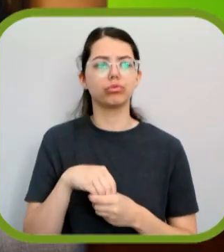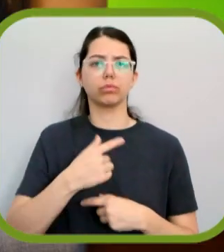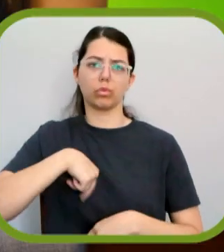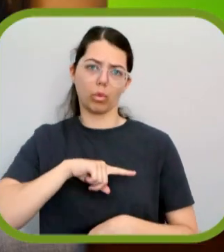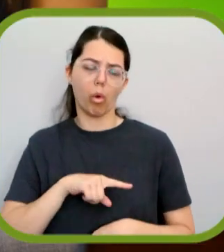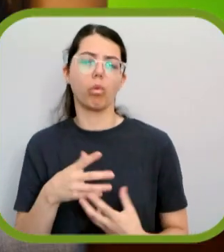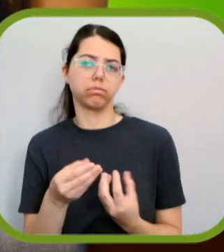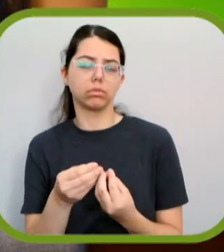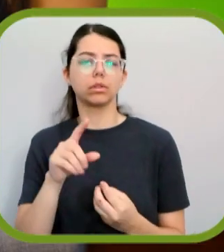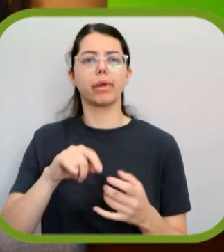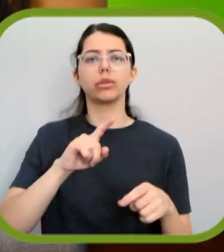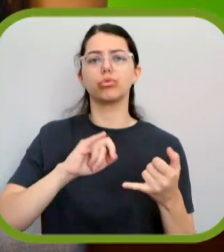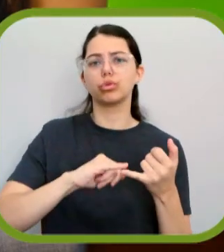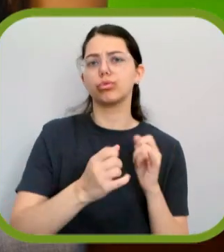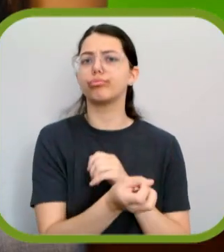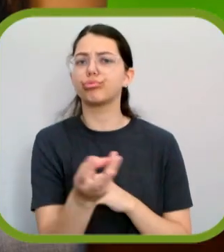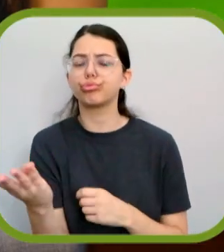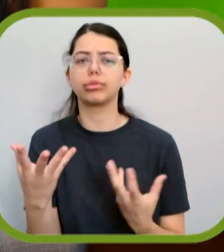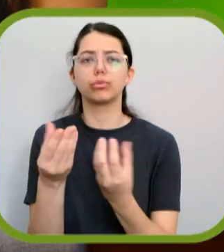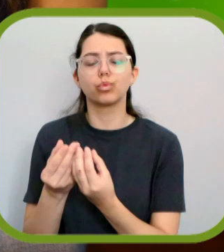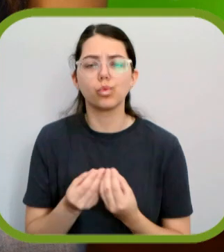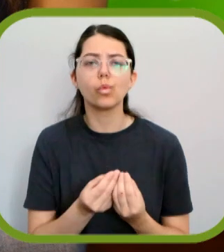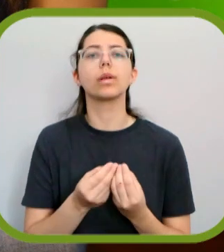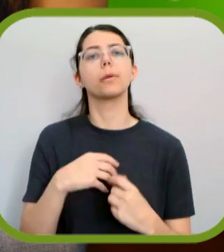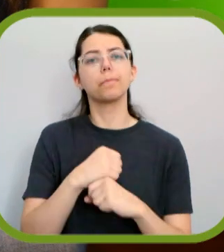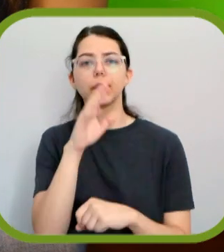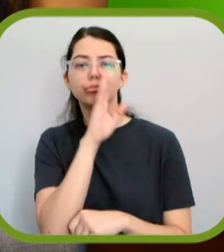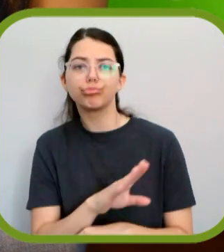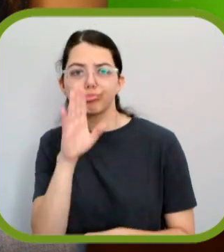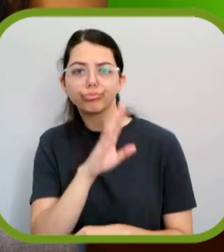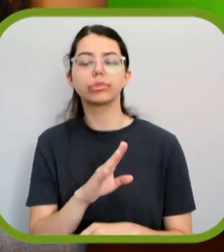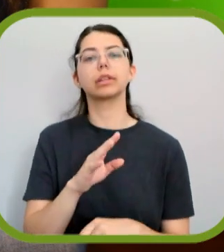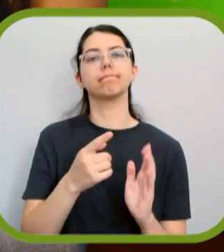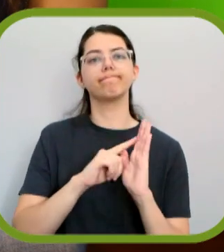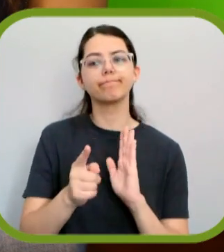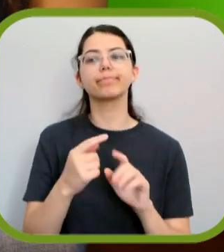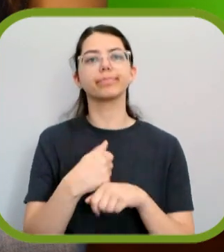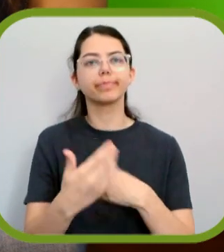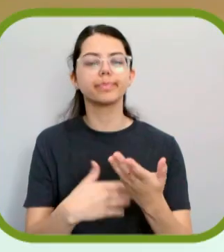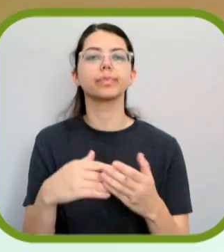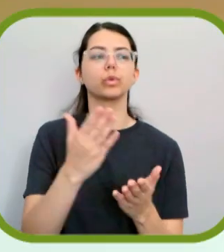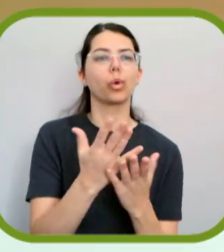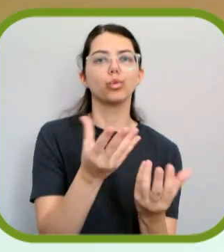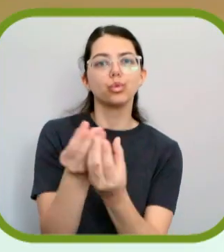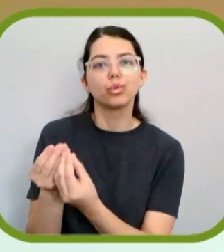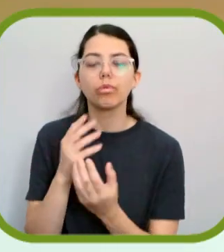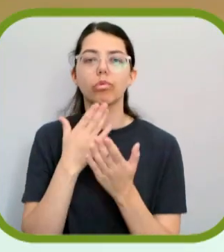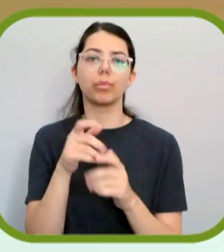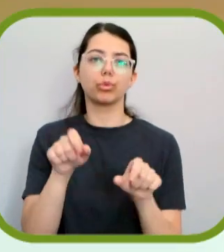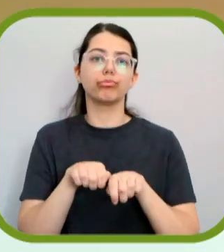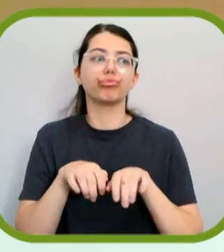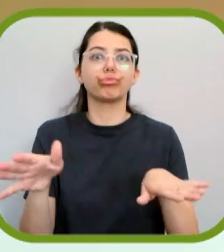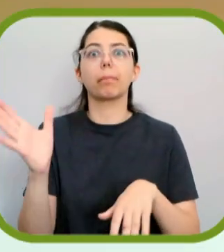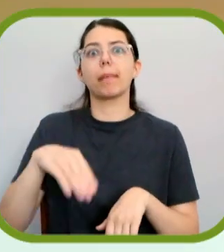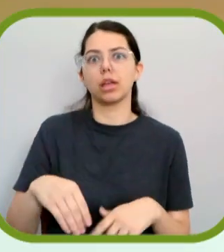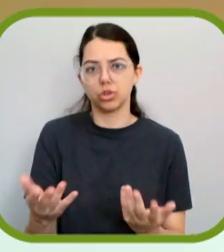e procura cada vez mais, integrando connosco e com outro tipo também de associações, trabalhar as suas práticas, as suas diretivas para com as